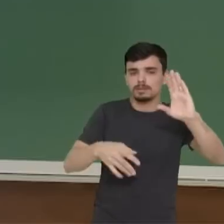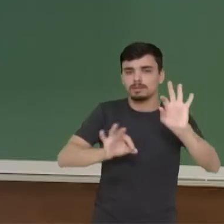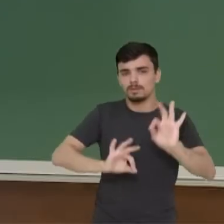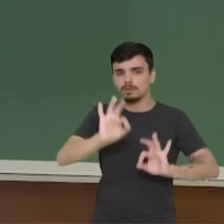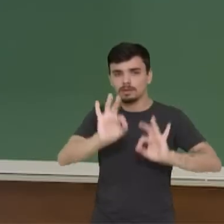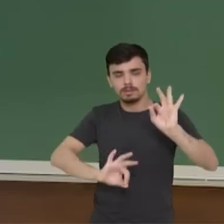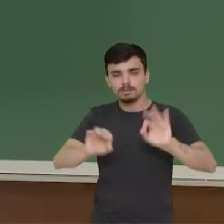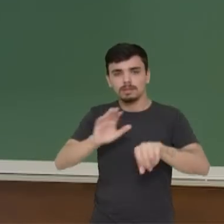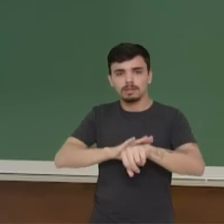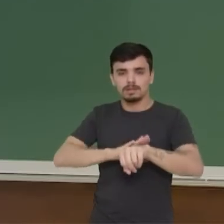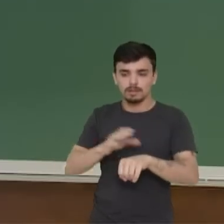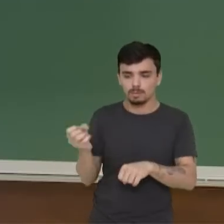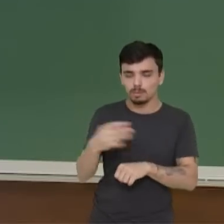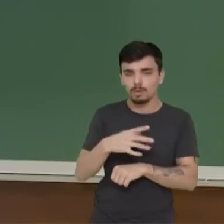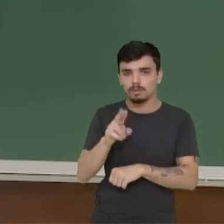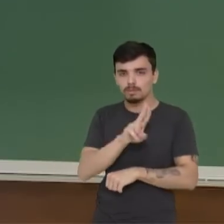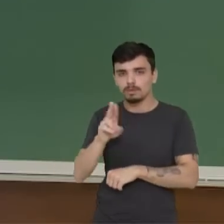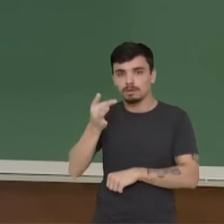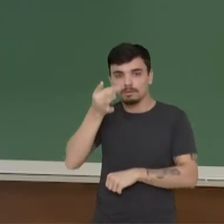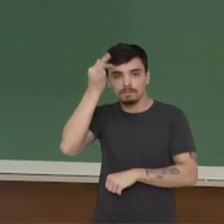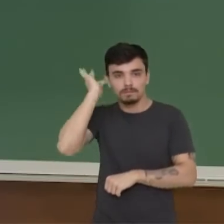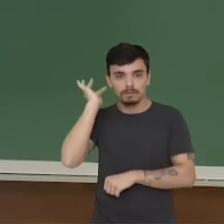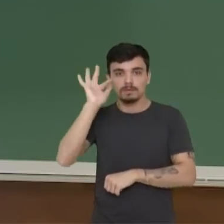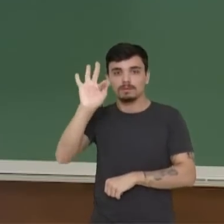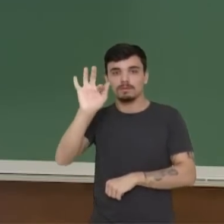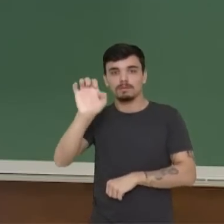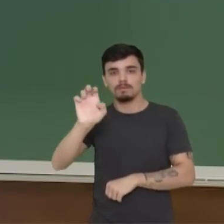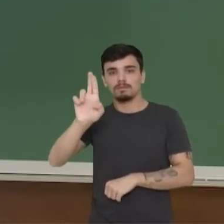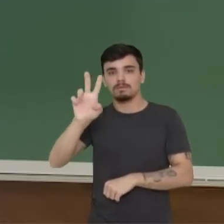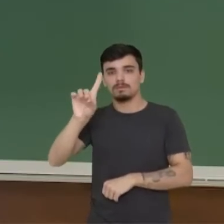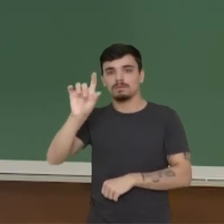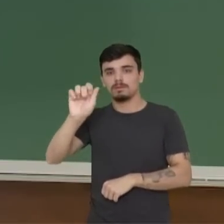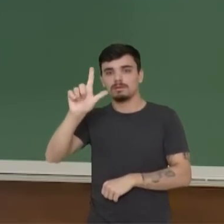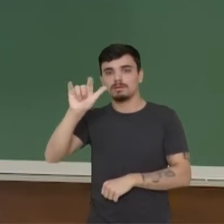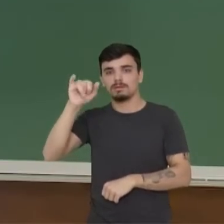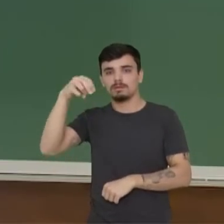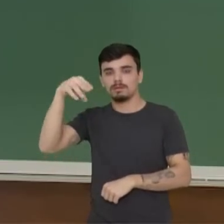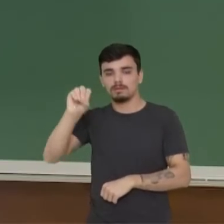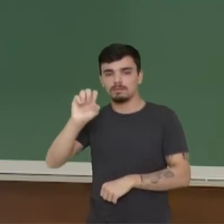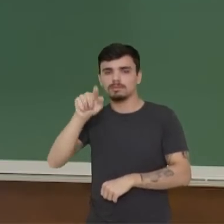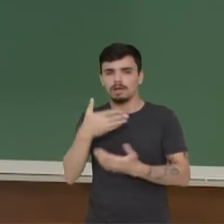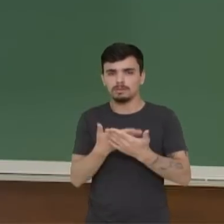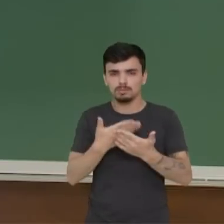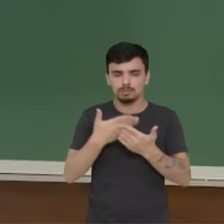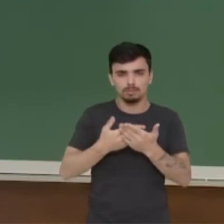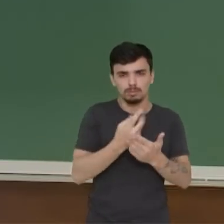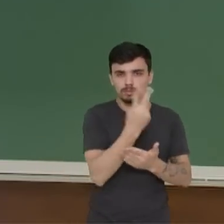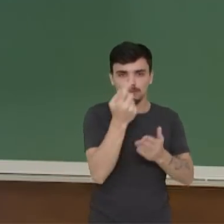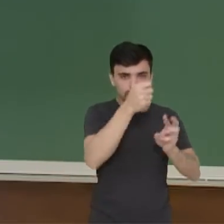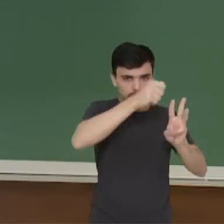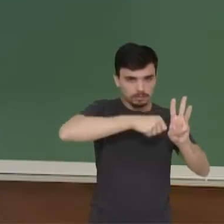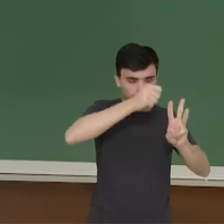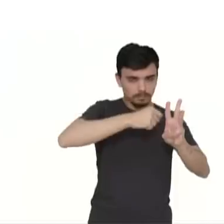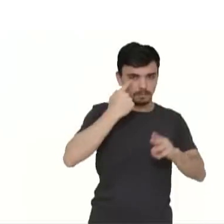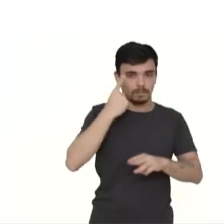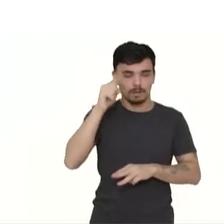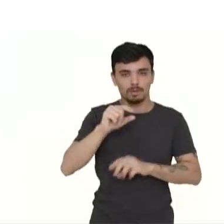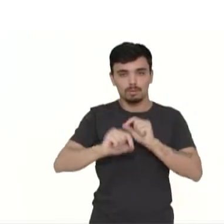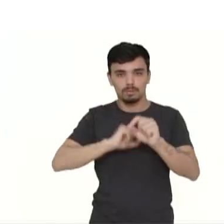organizadas nesse novo período chamado feudalismo, que a gente estudou um monte durante o segundo trimestre? São